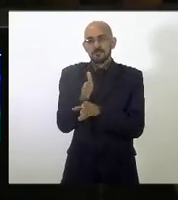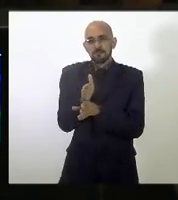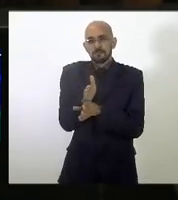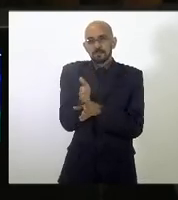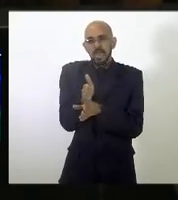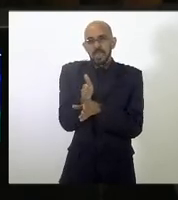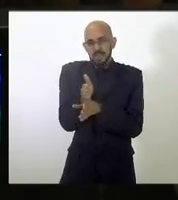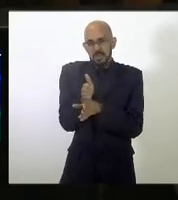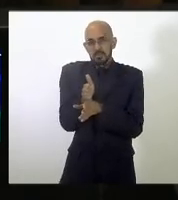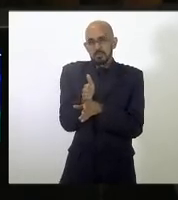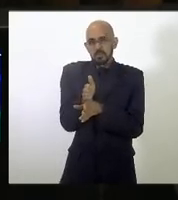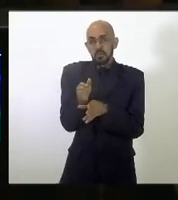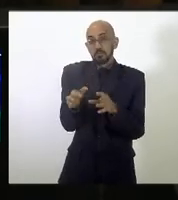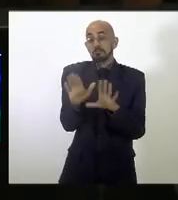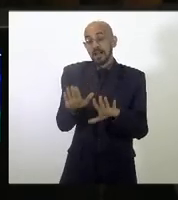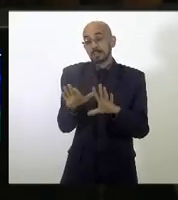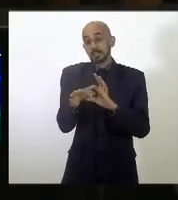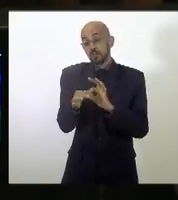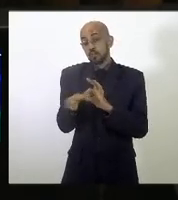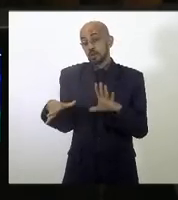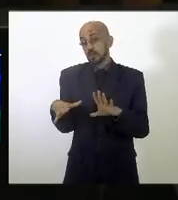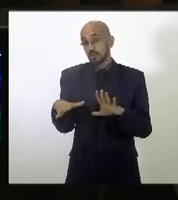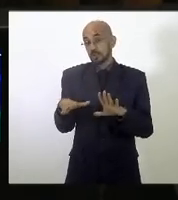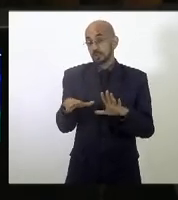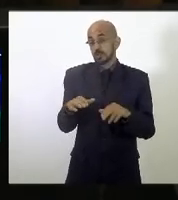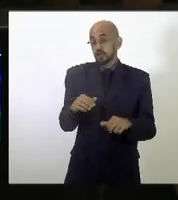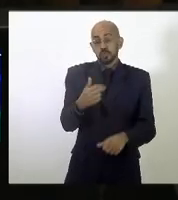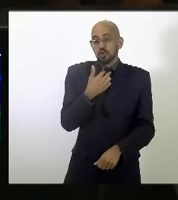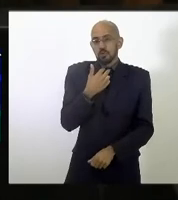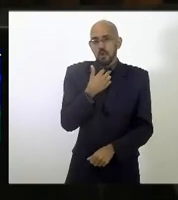a harmonia ela não pode se traduzir em condescendência.